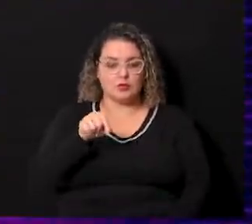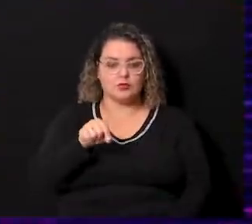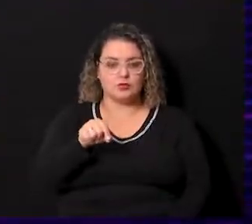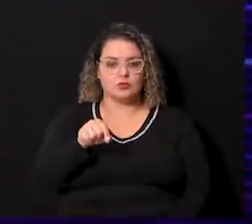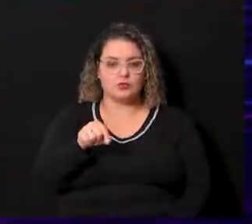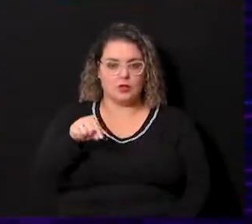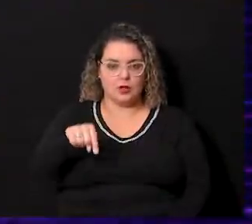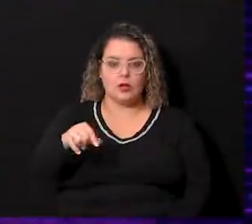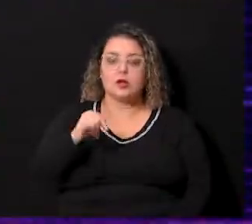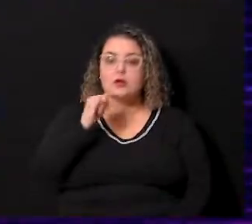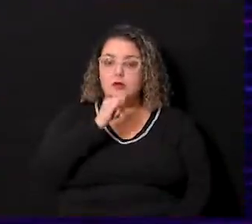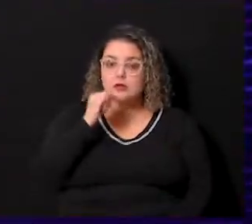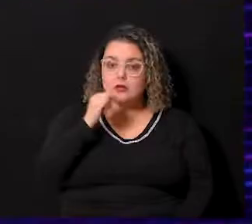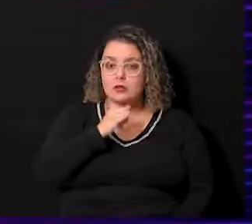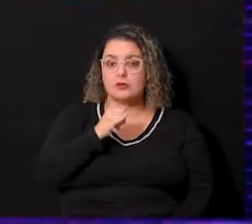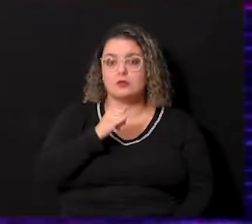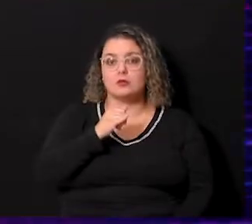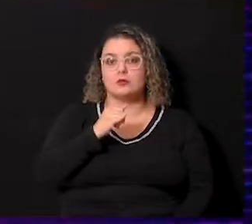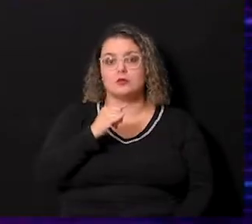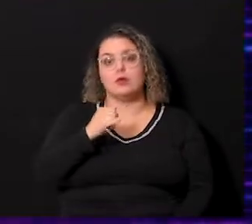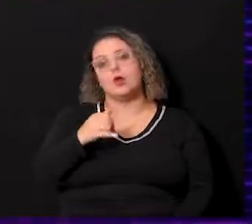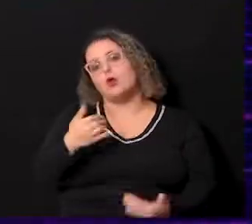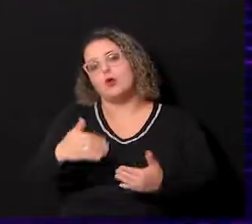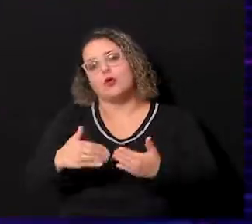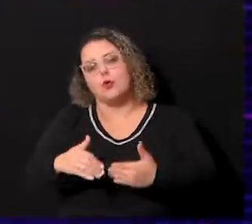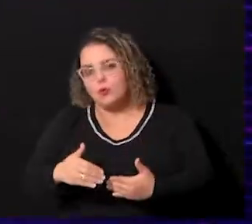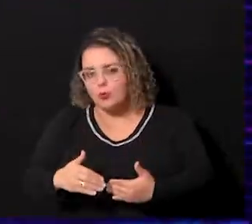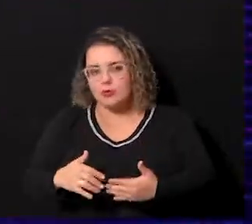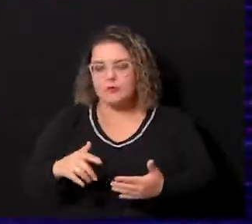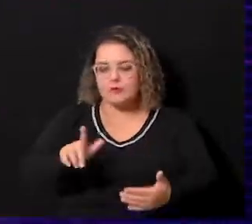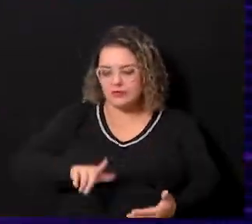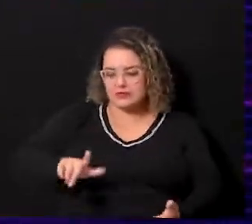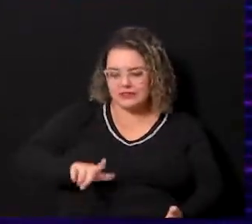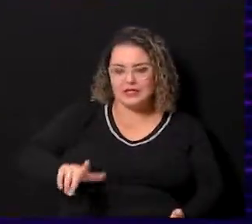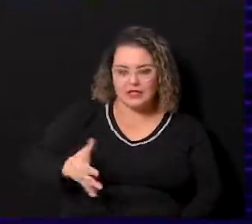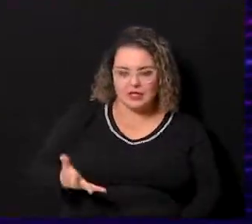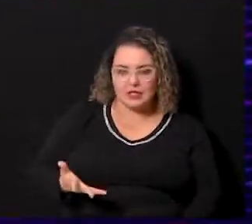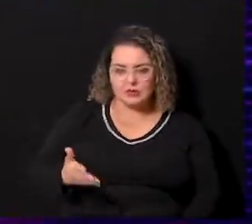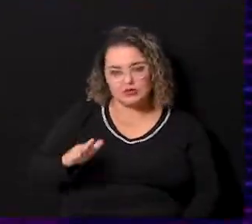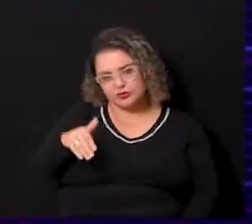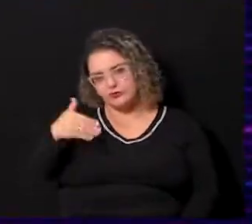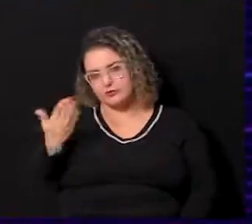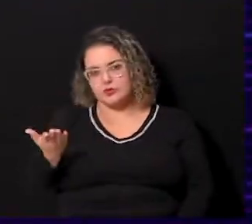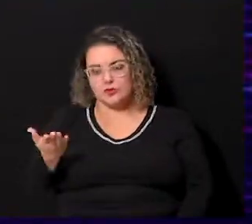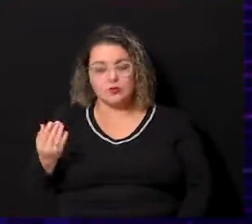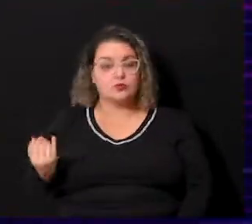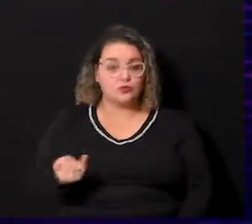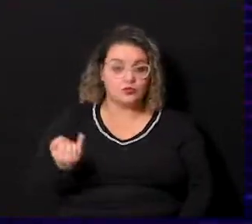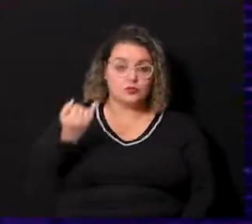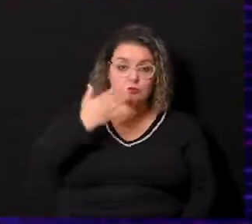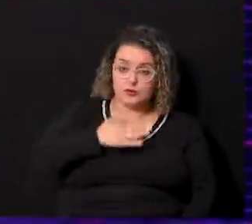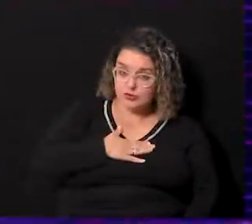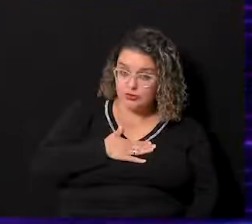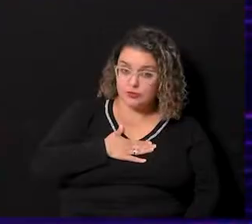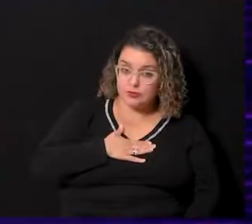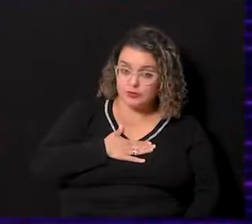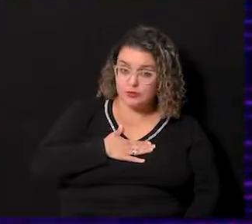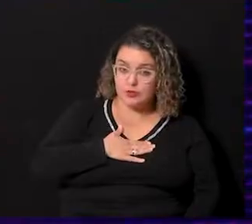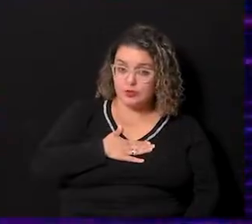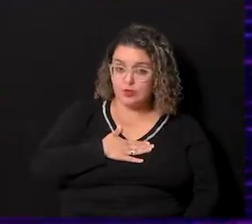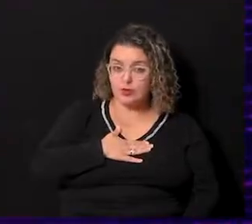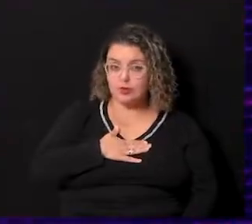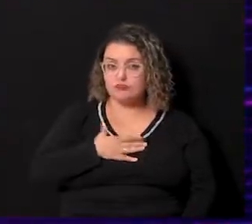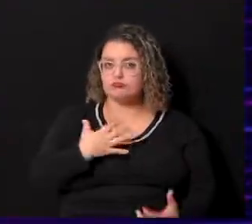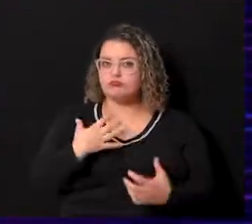foi finalista em 2 concursos internacionais, literários internacionais, e isso foi muito importante para